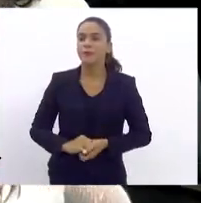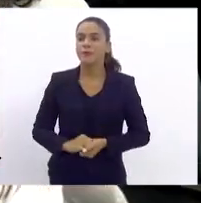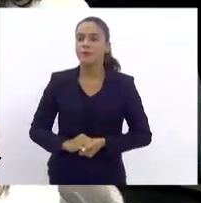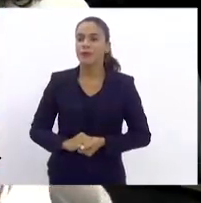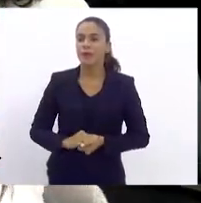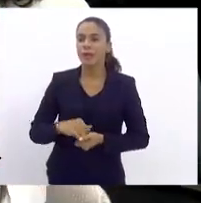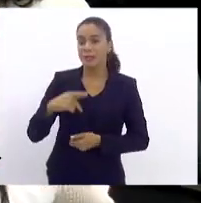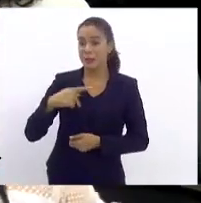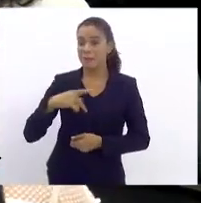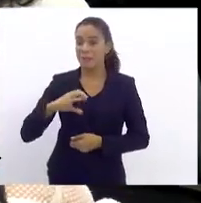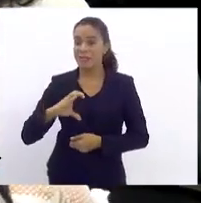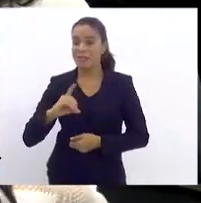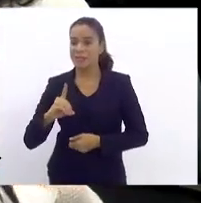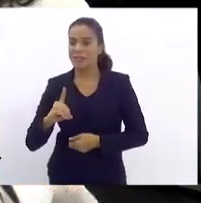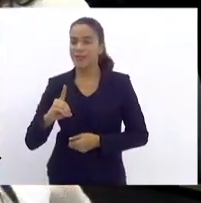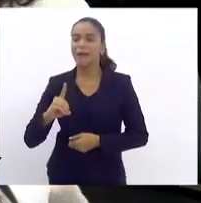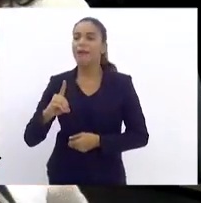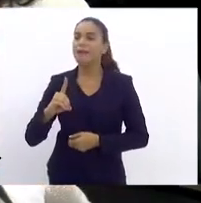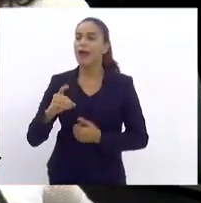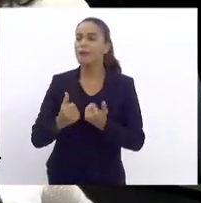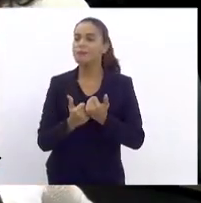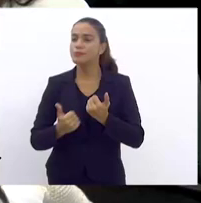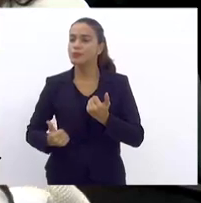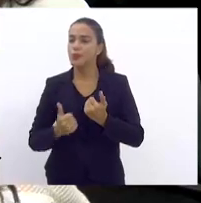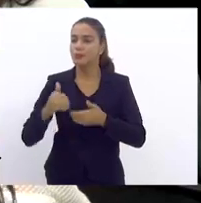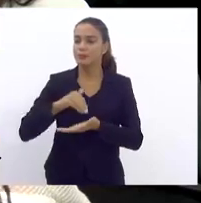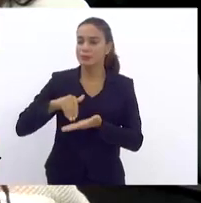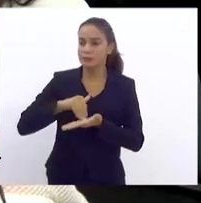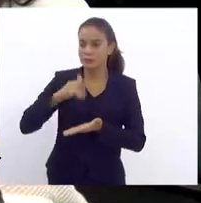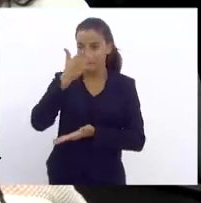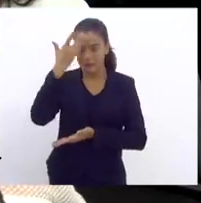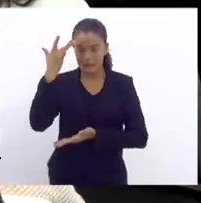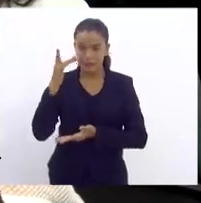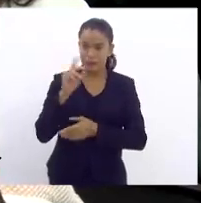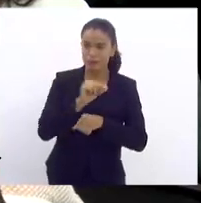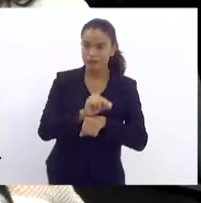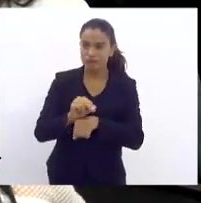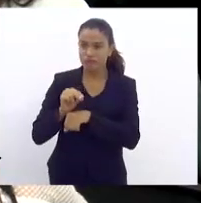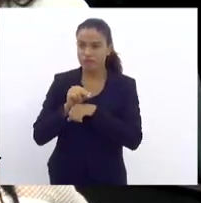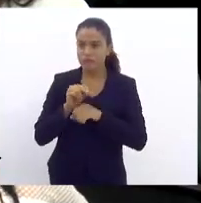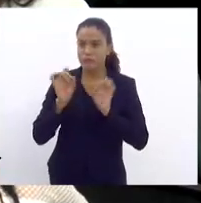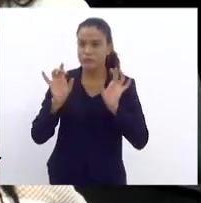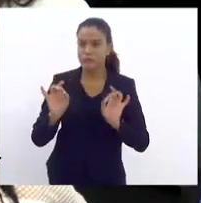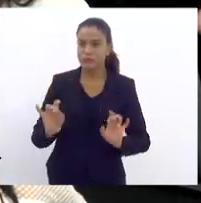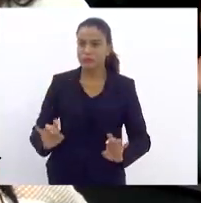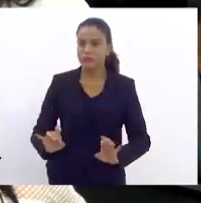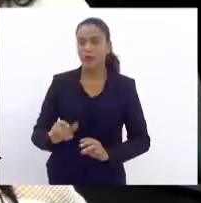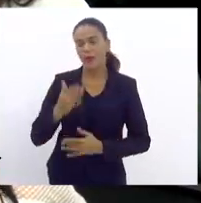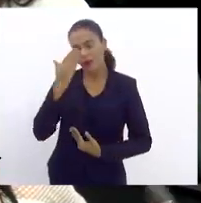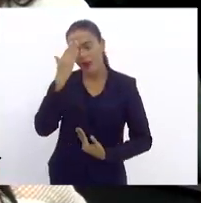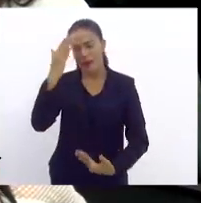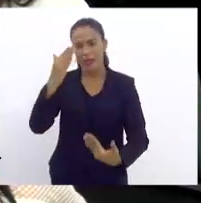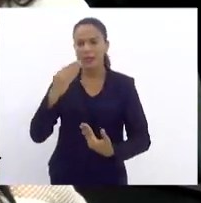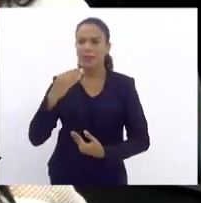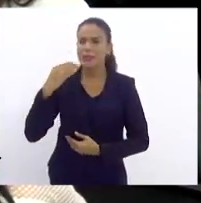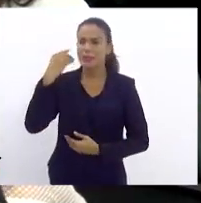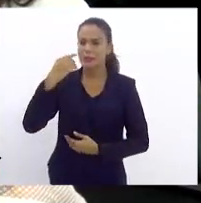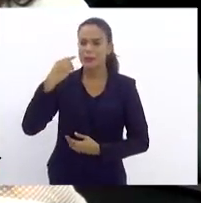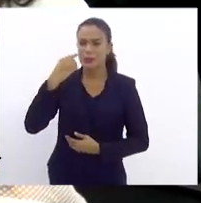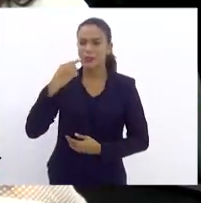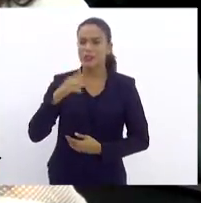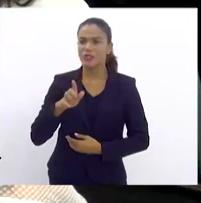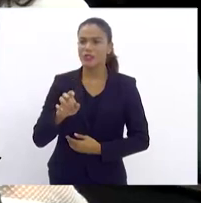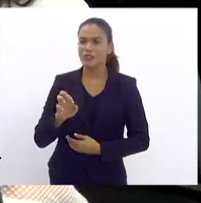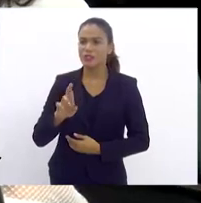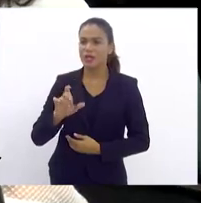de pcd na subsecretaria de cuidados especiais então agradeço muito Doutor Geraldo sempre foi um grande